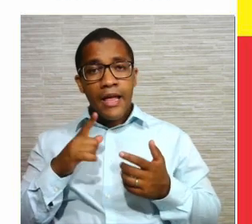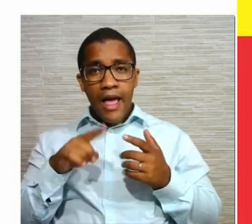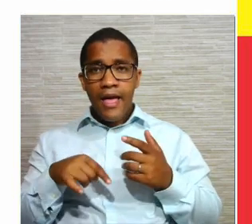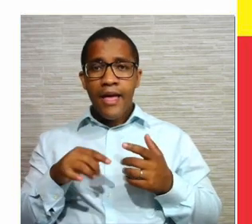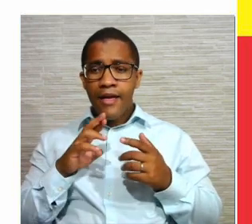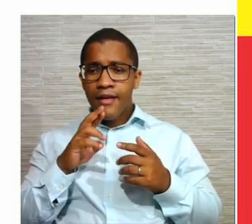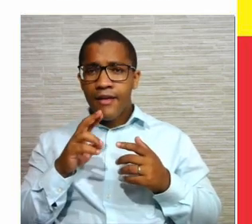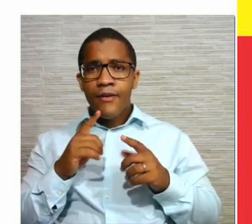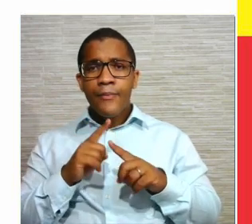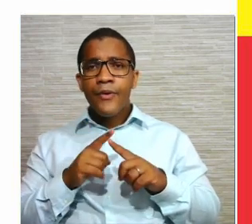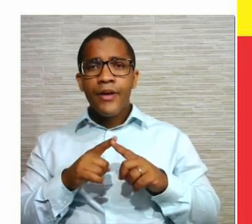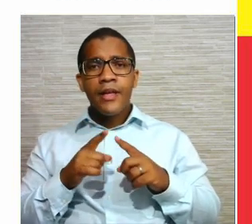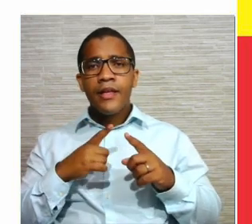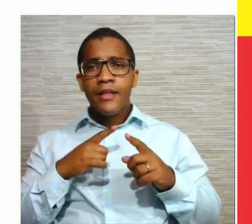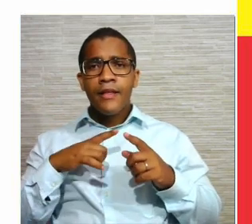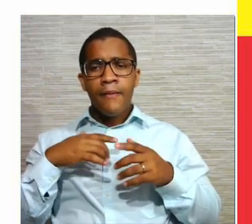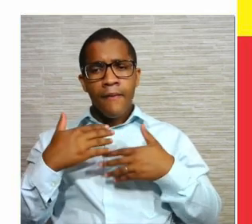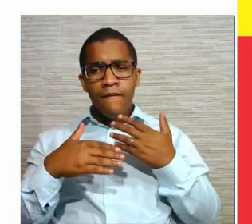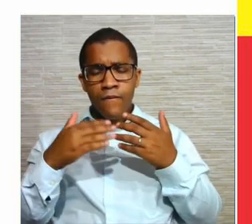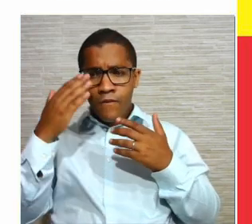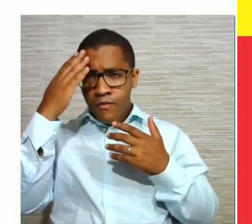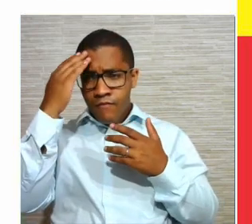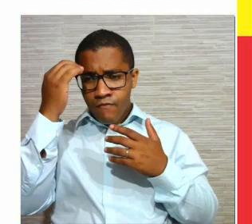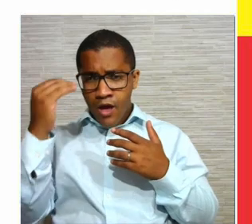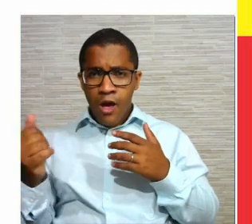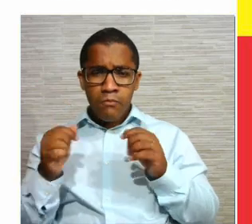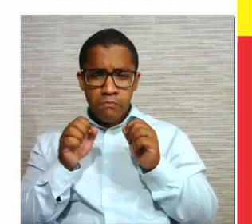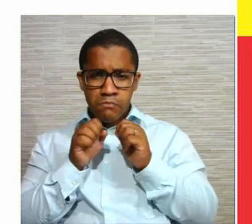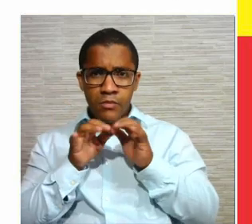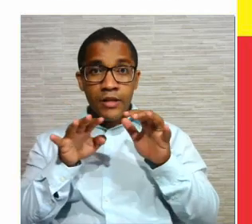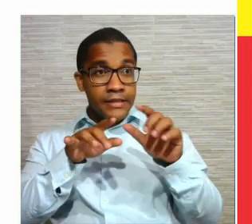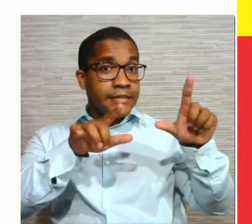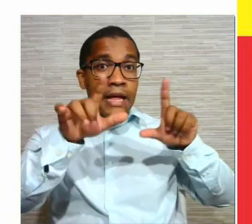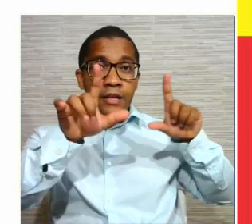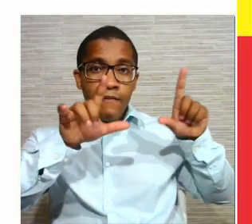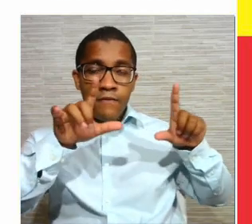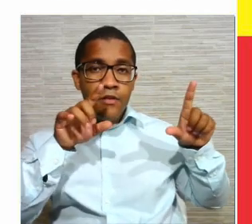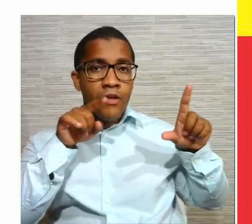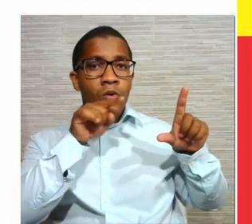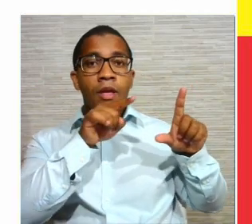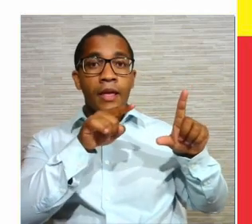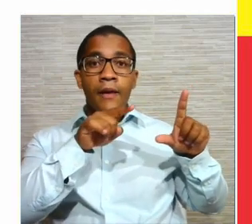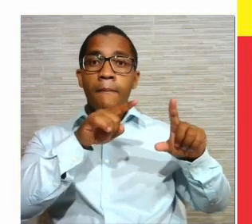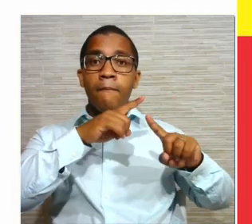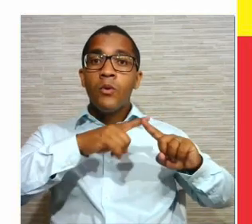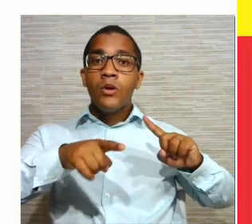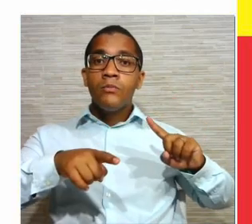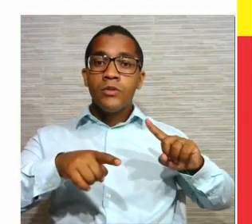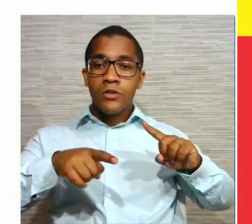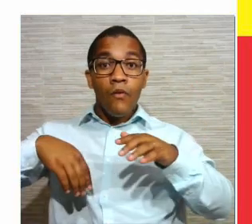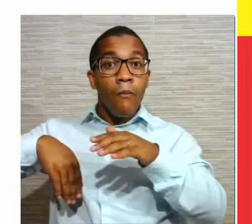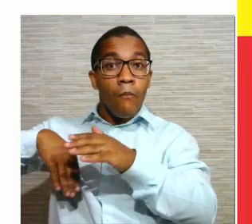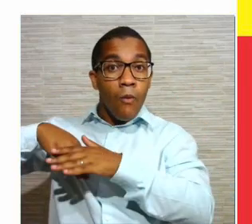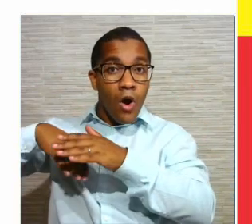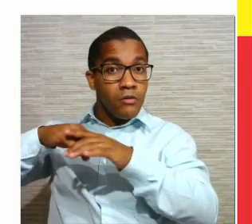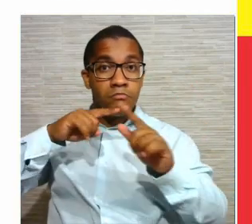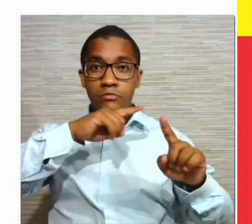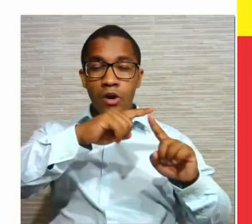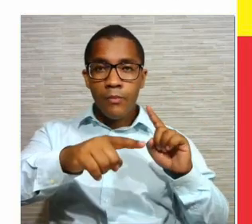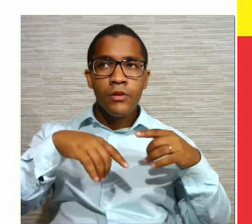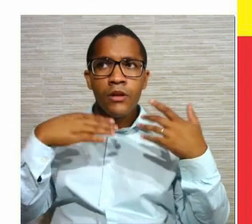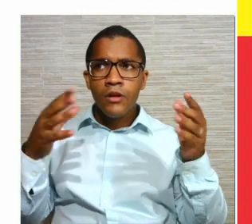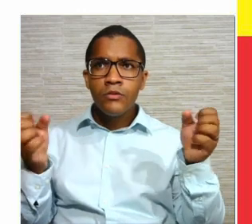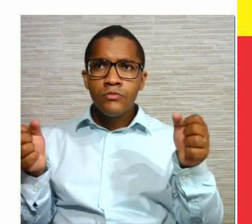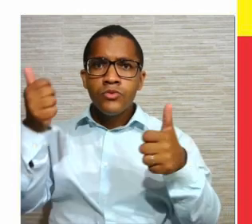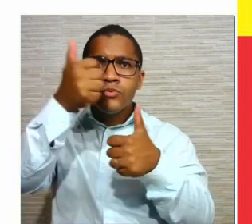porque começou a fazer muito sucesso e na televisão estava sendo proibido a transmissão do futebol. Então, o que é que a gente vai